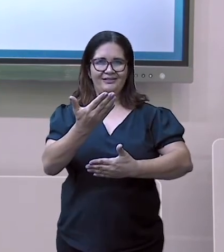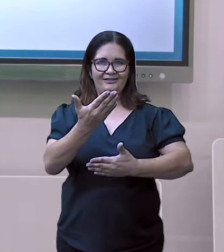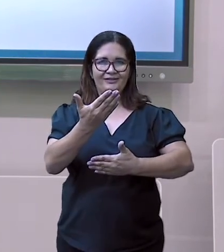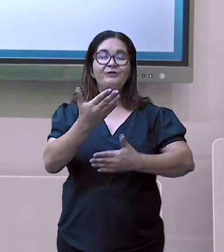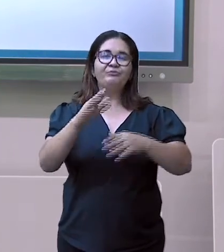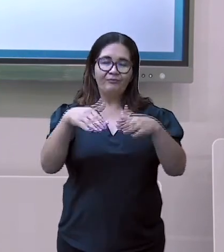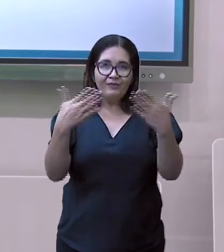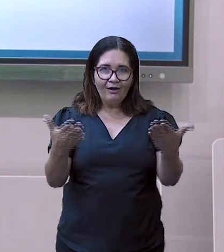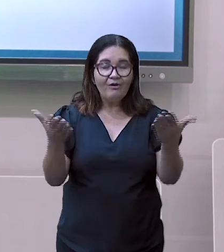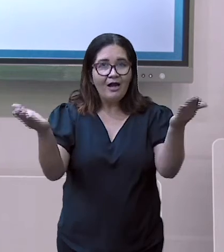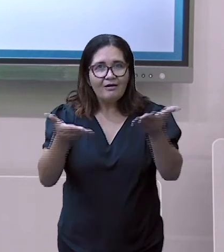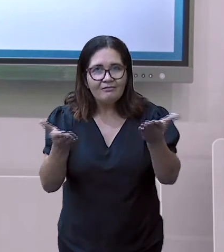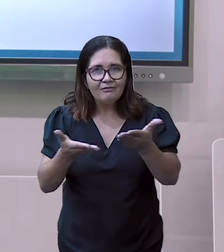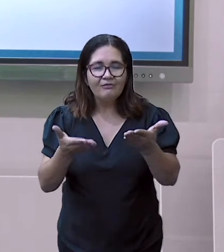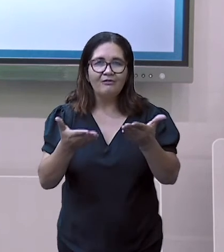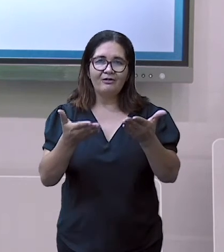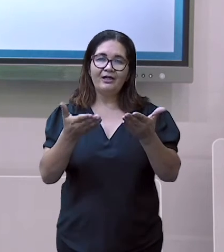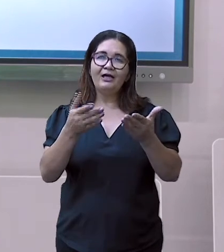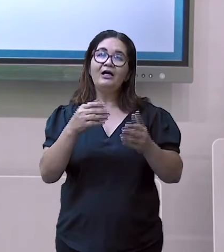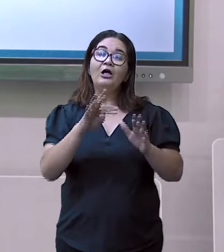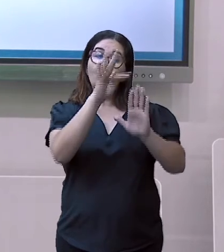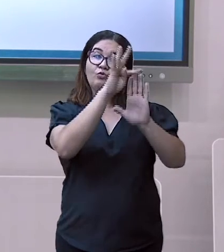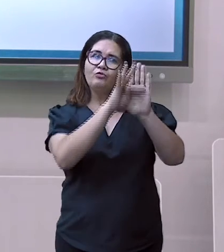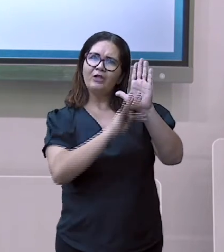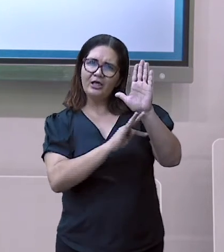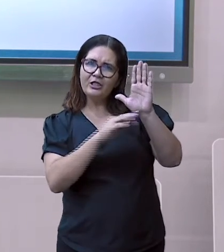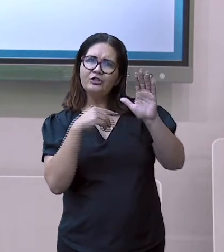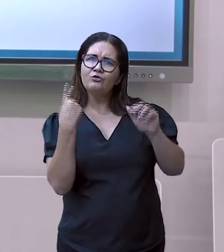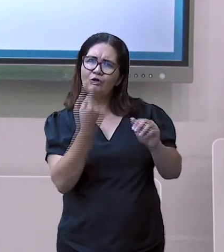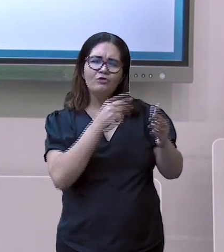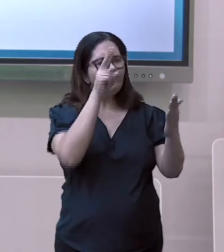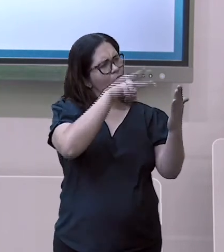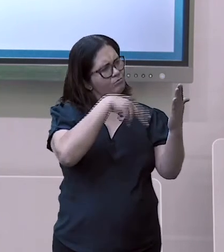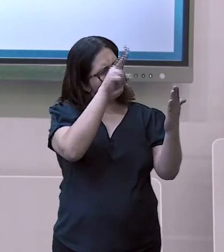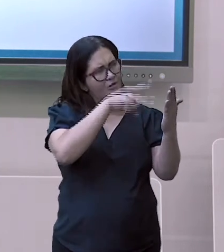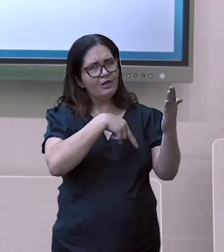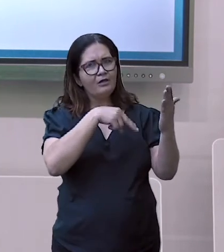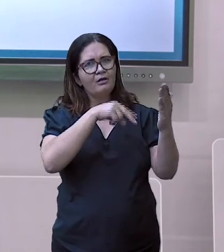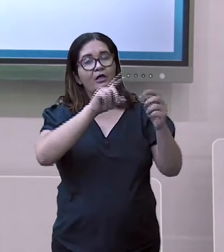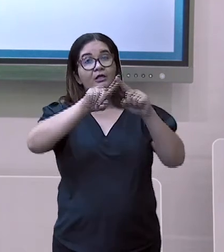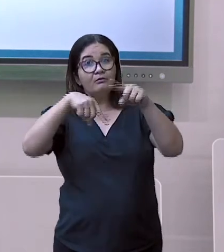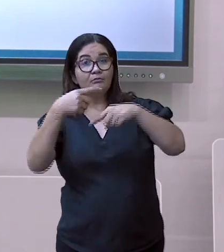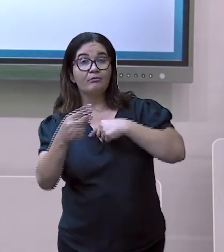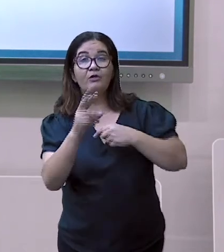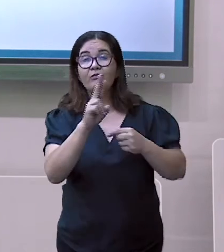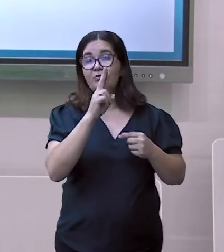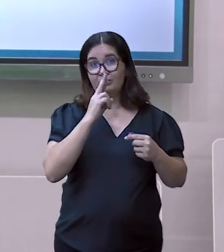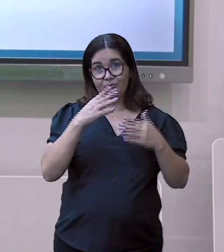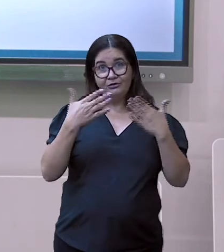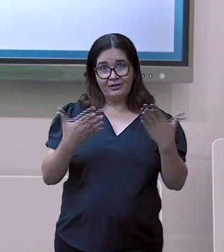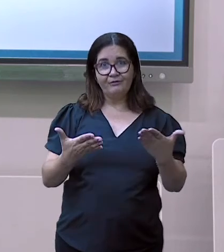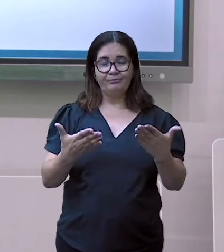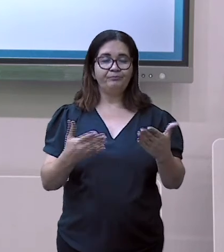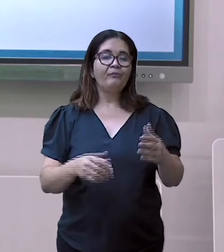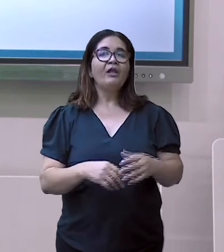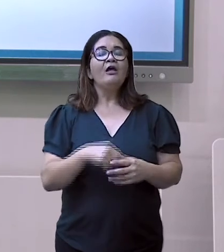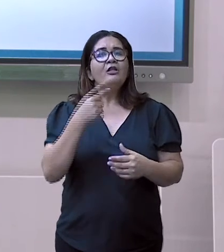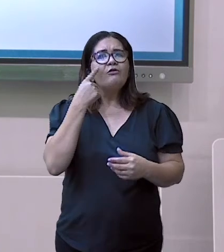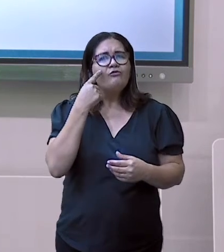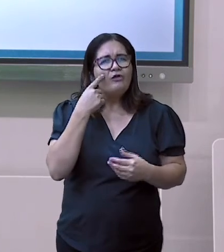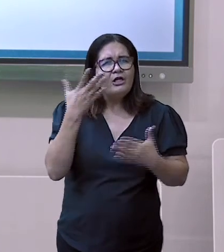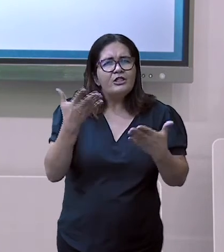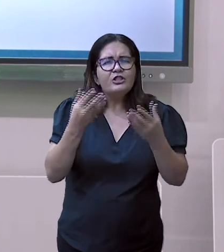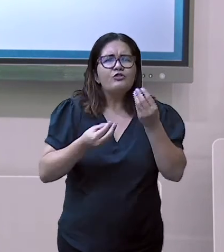Agora vamos juntos ler o que está pedindo e responder posteriormente. Pediu aqui: de acordo